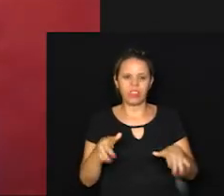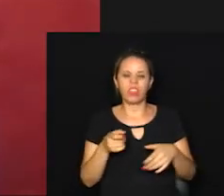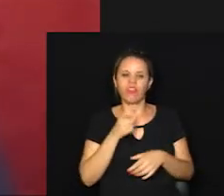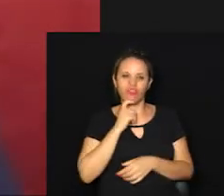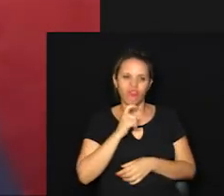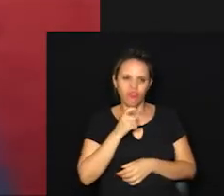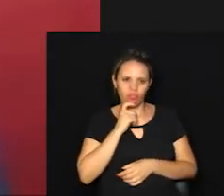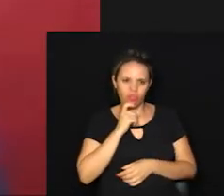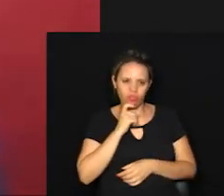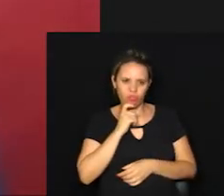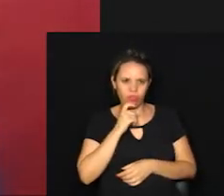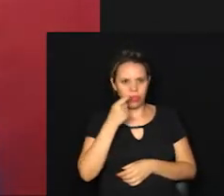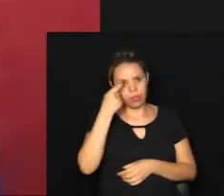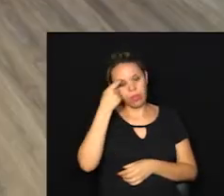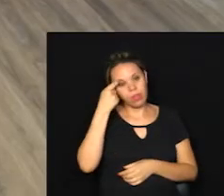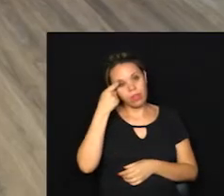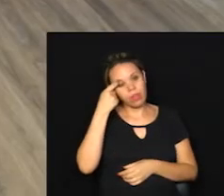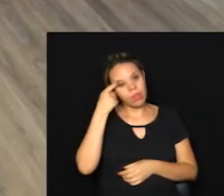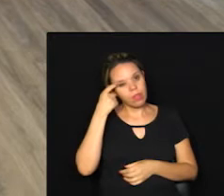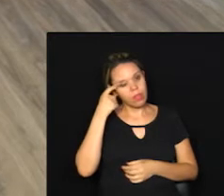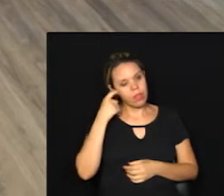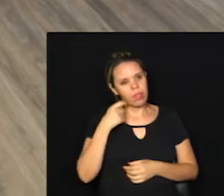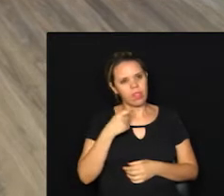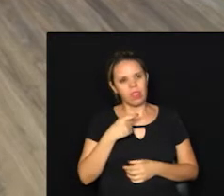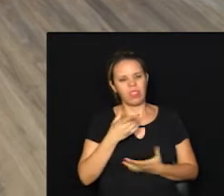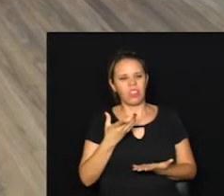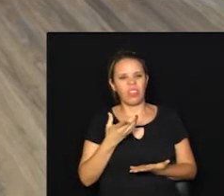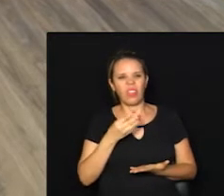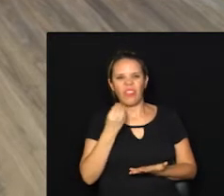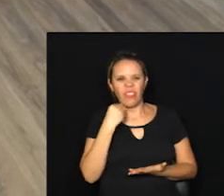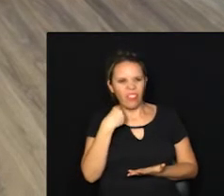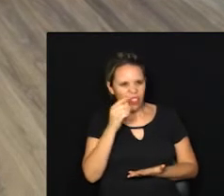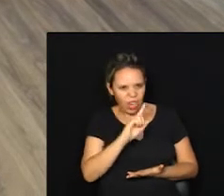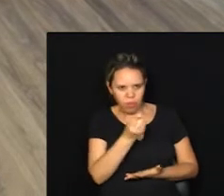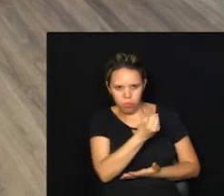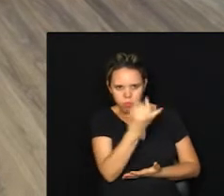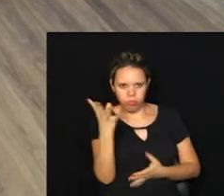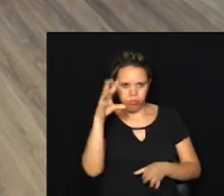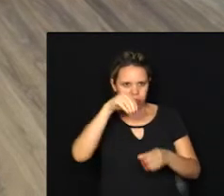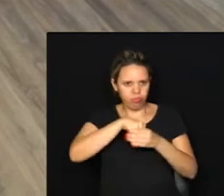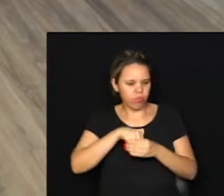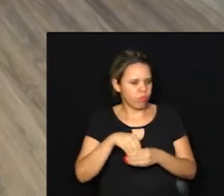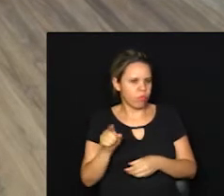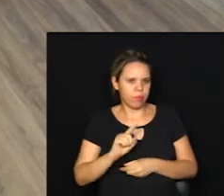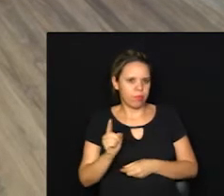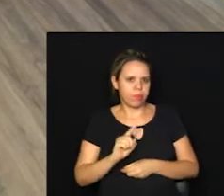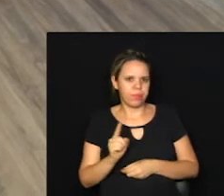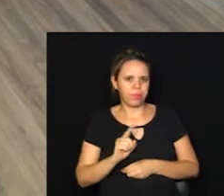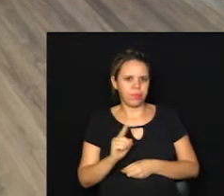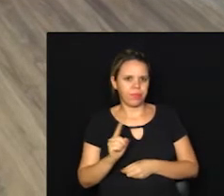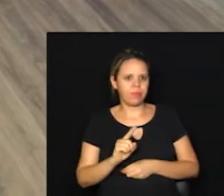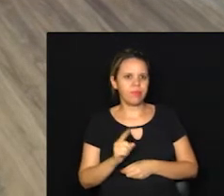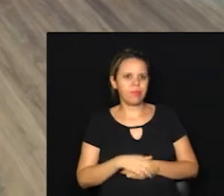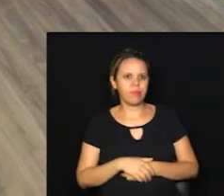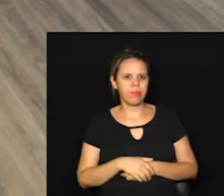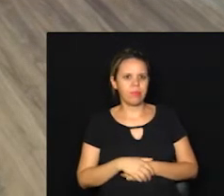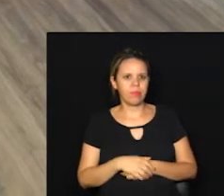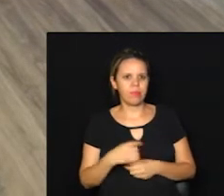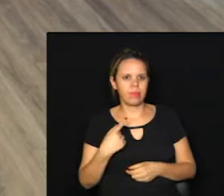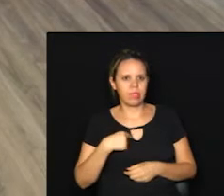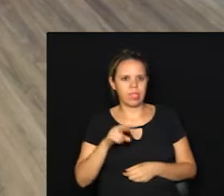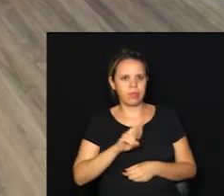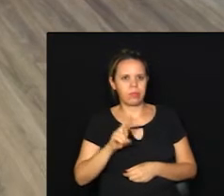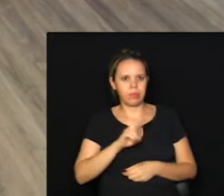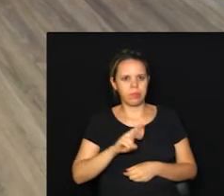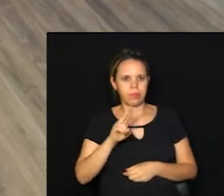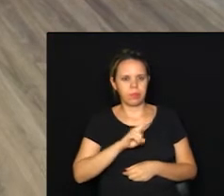gelado, bem refrescante. E não ficou aguado, não, com a quantidade de gelo que você colocou? Não, porque a gente está